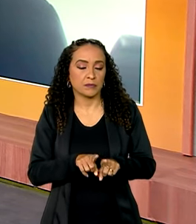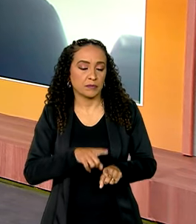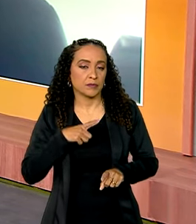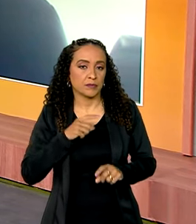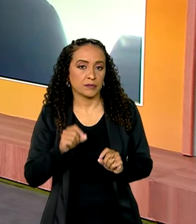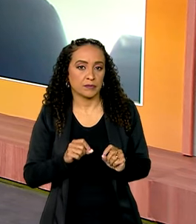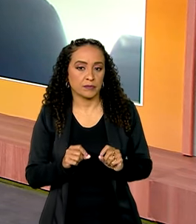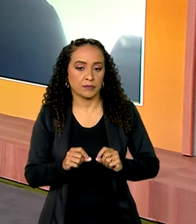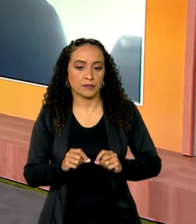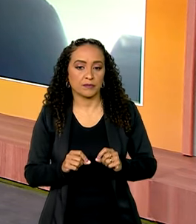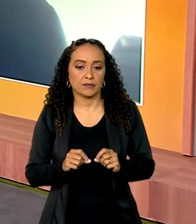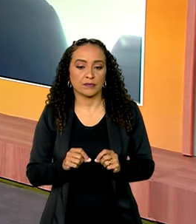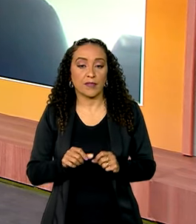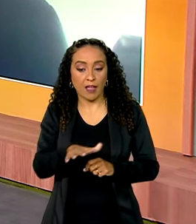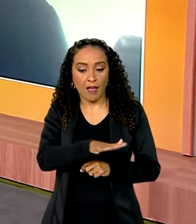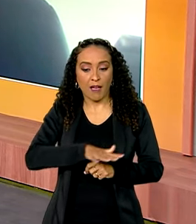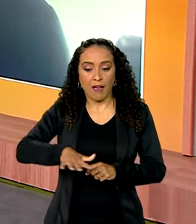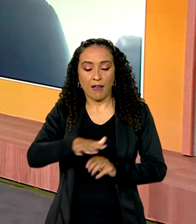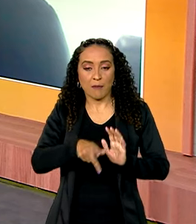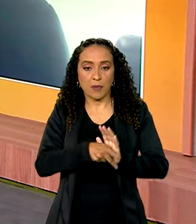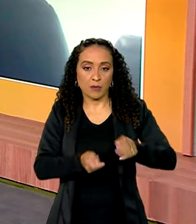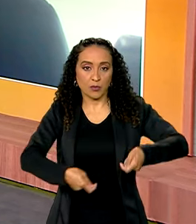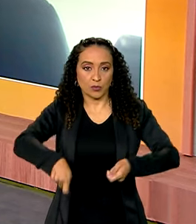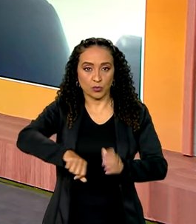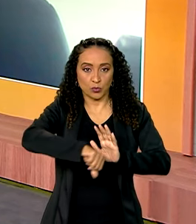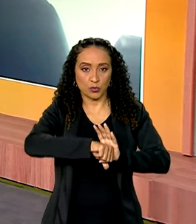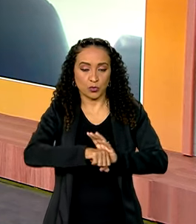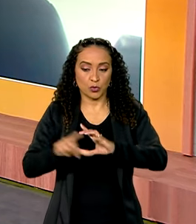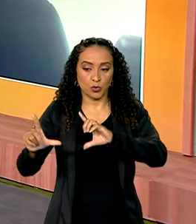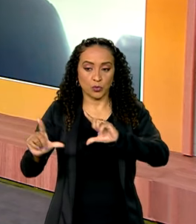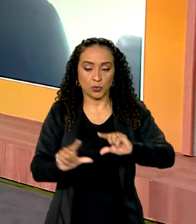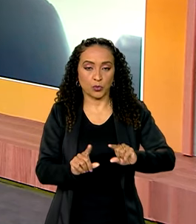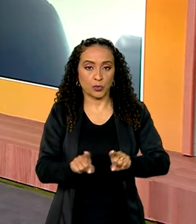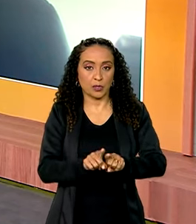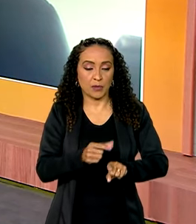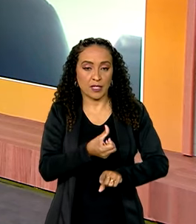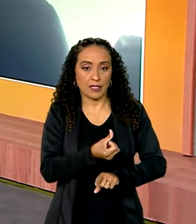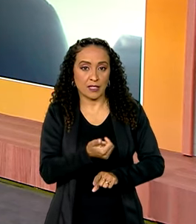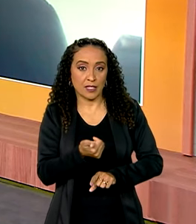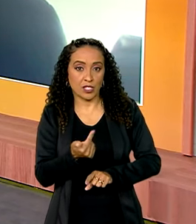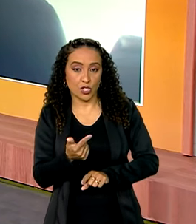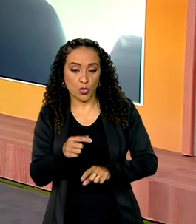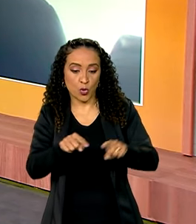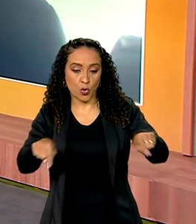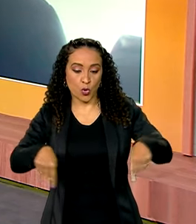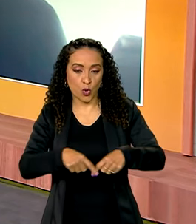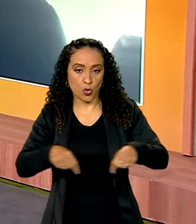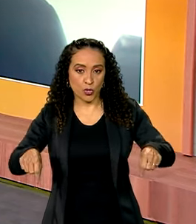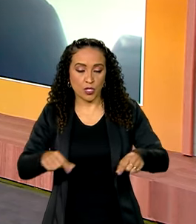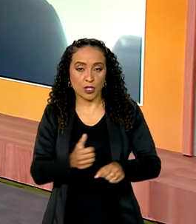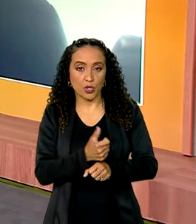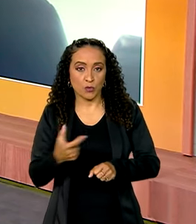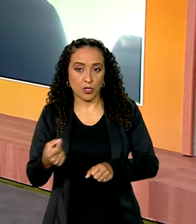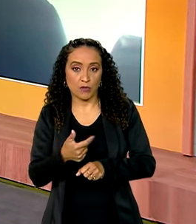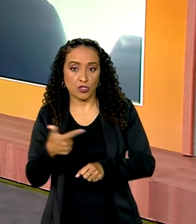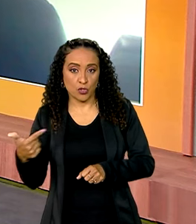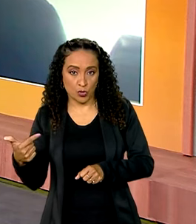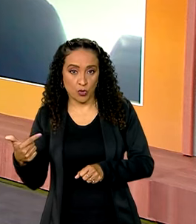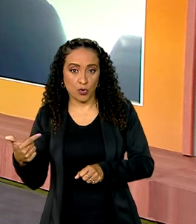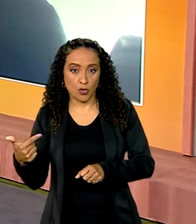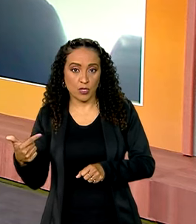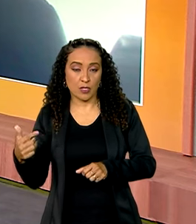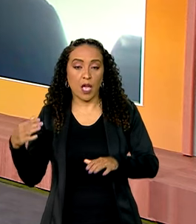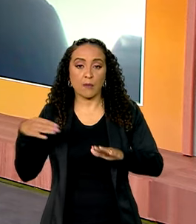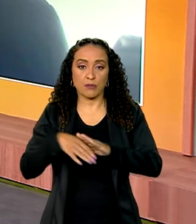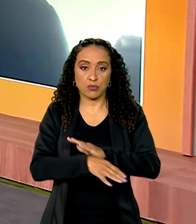aí que a área do garimpo ilegal caiu 612 hectares em 2022, caiu de